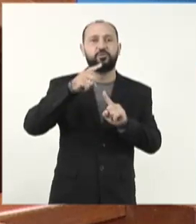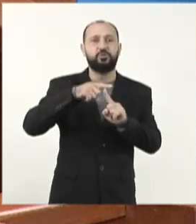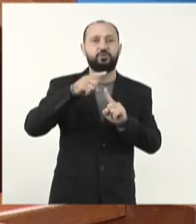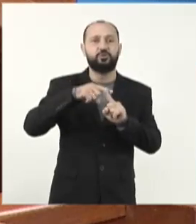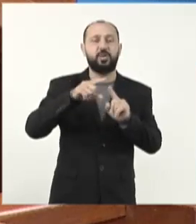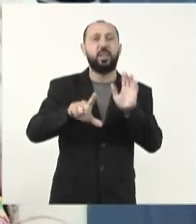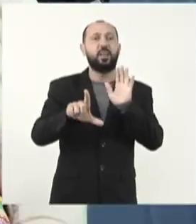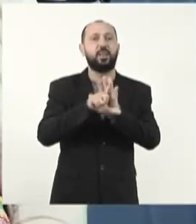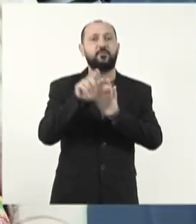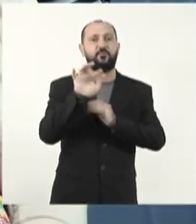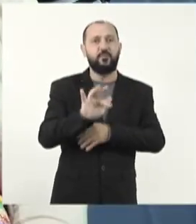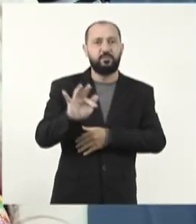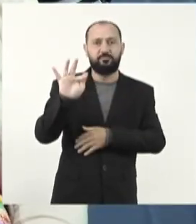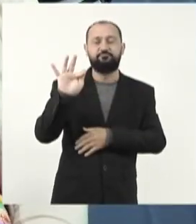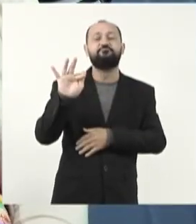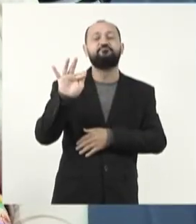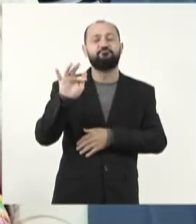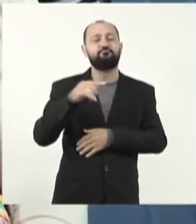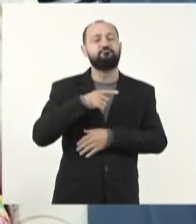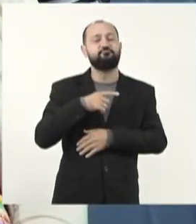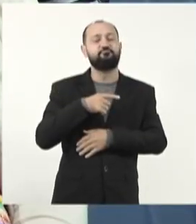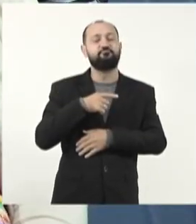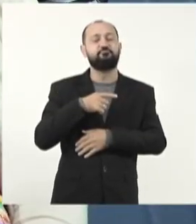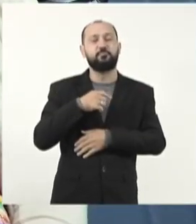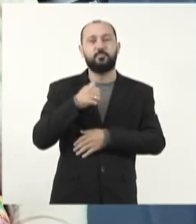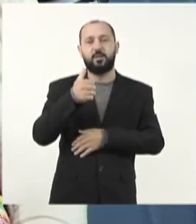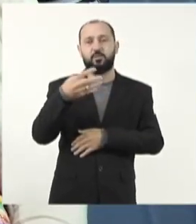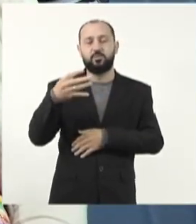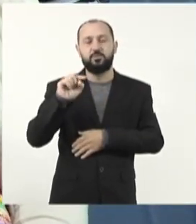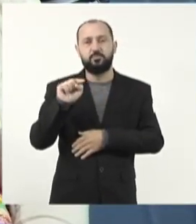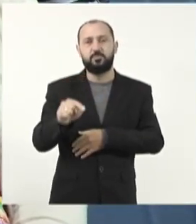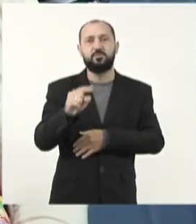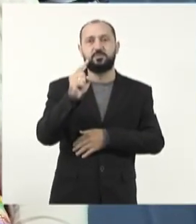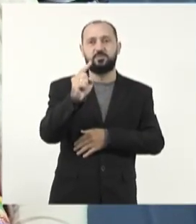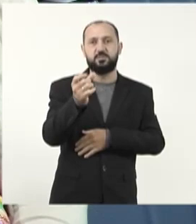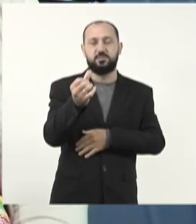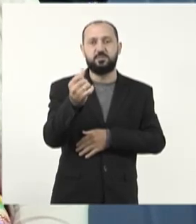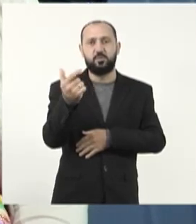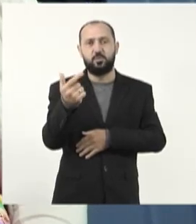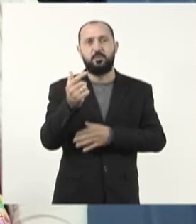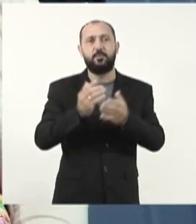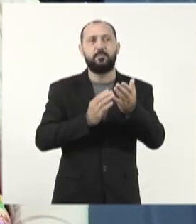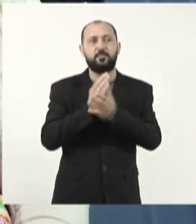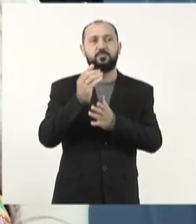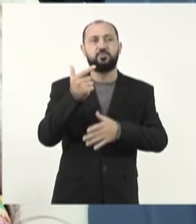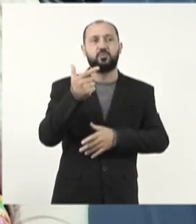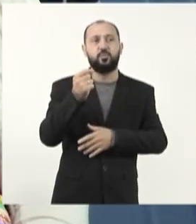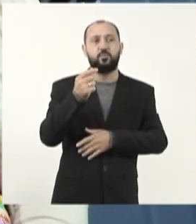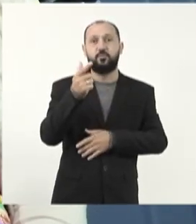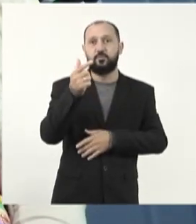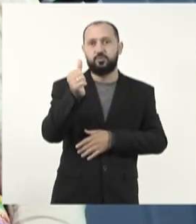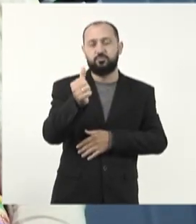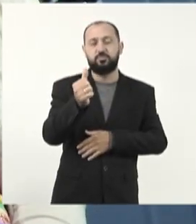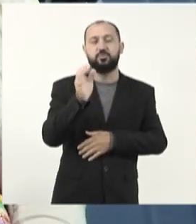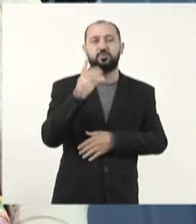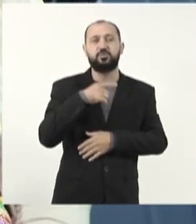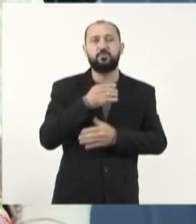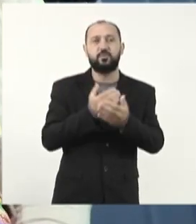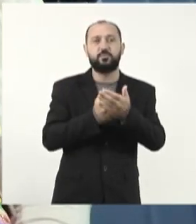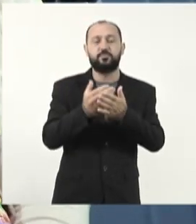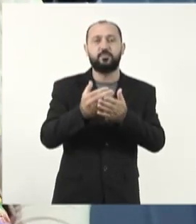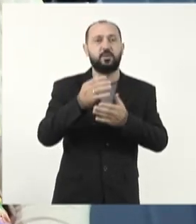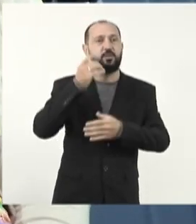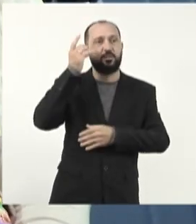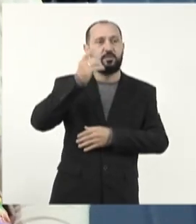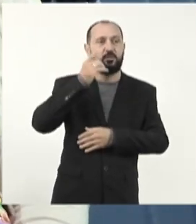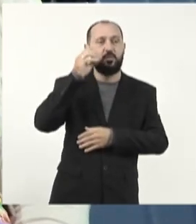em lei federal. Então, nós temos uma lei, que é a 14.162, ela foi aprovada em 2021, foi de iniciativa da